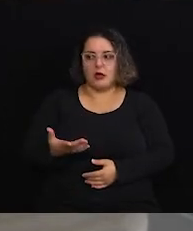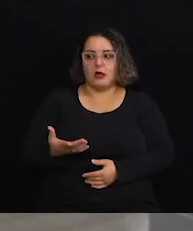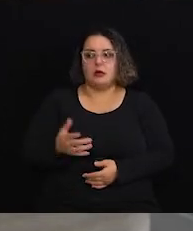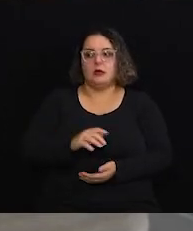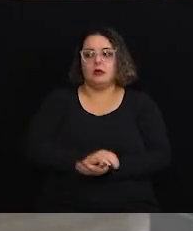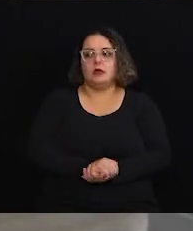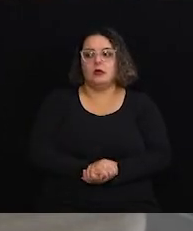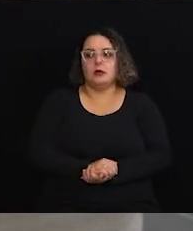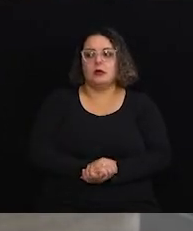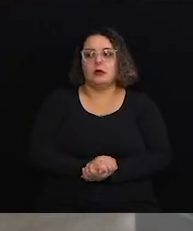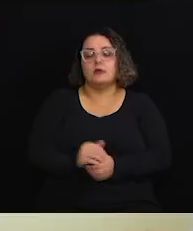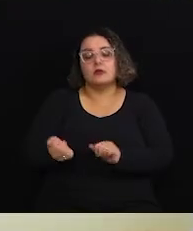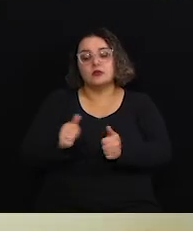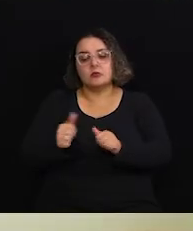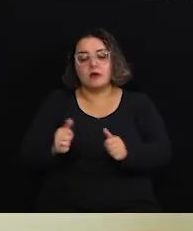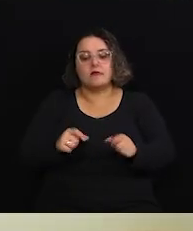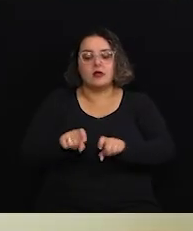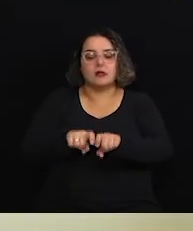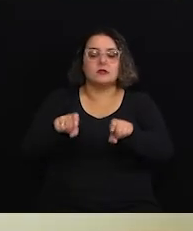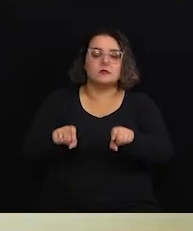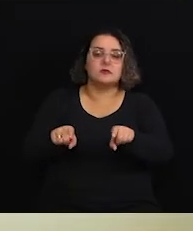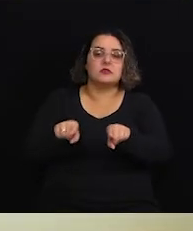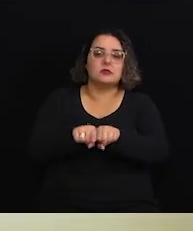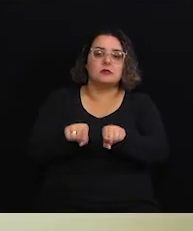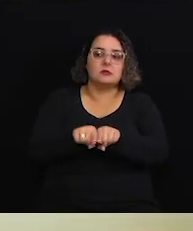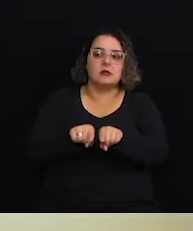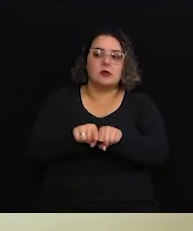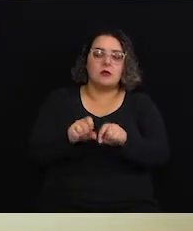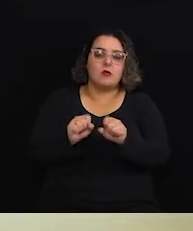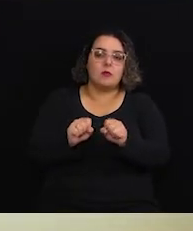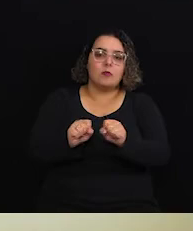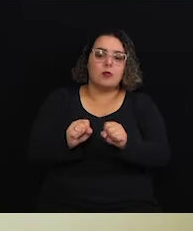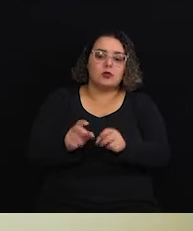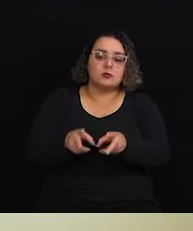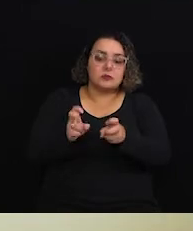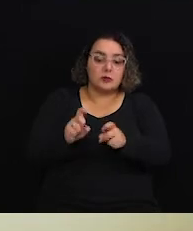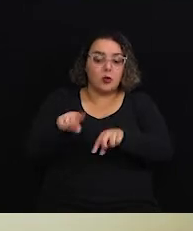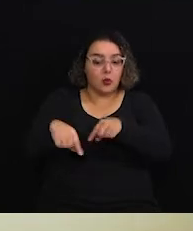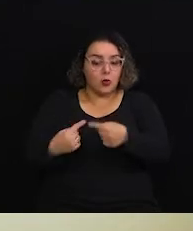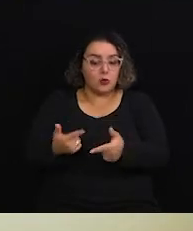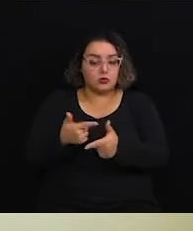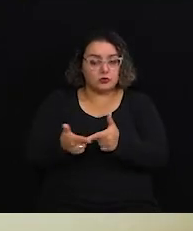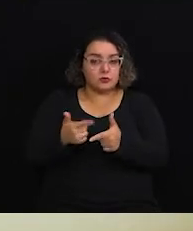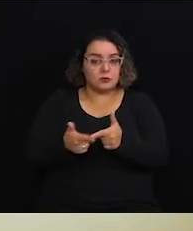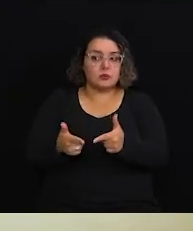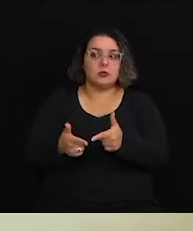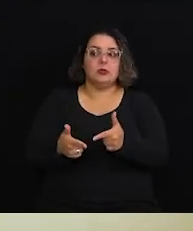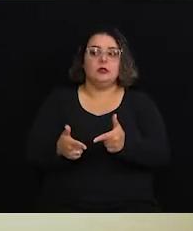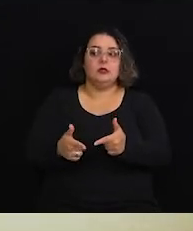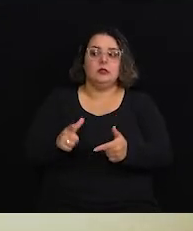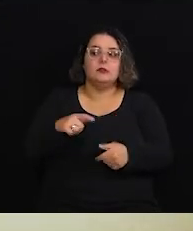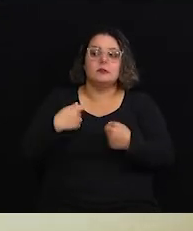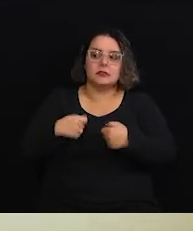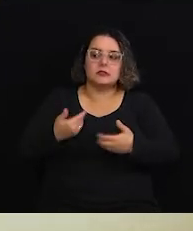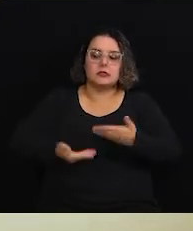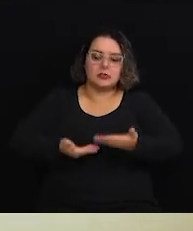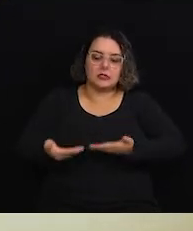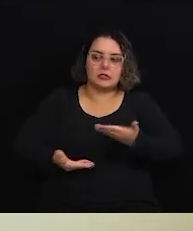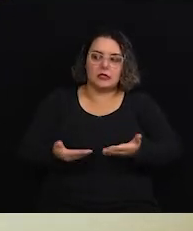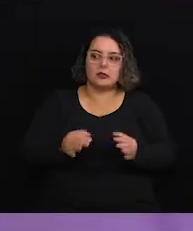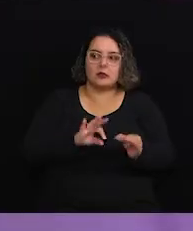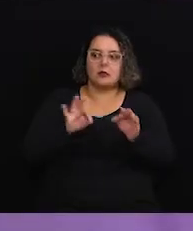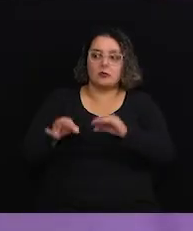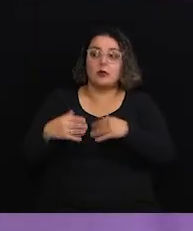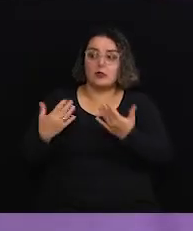só, né, uma avaliação ginecológica, mas que possa, se às vezes, detectar outros problemas, né, que ela precisa ser tratada e